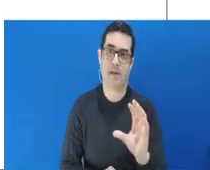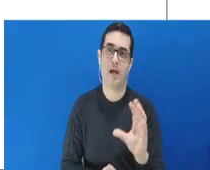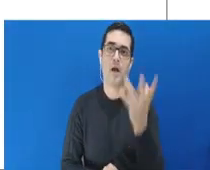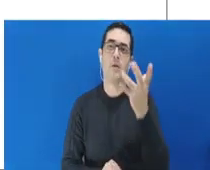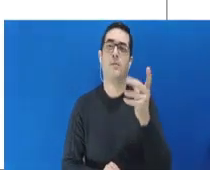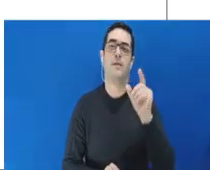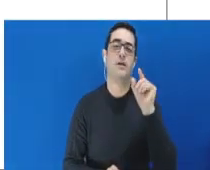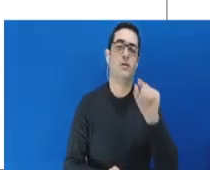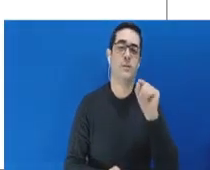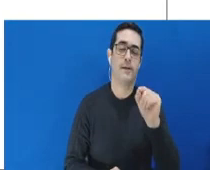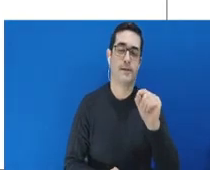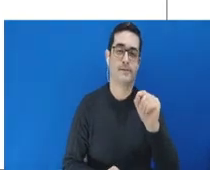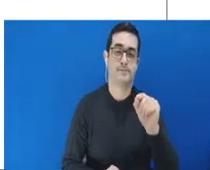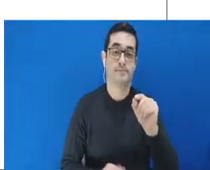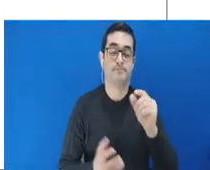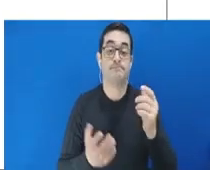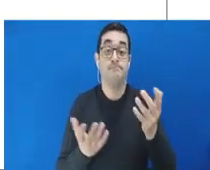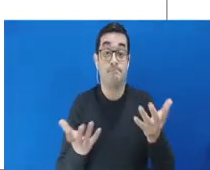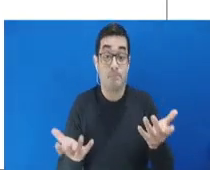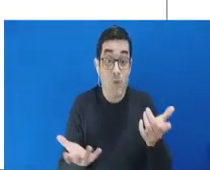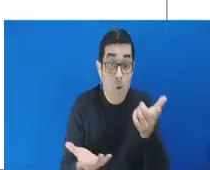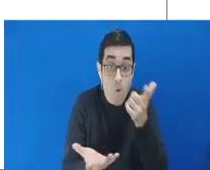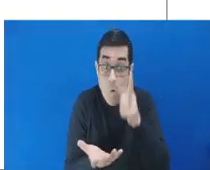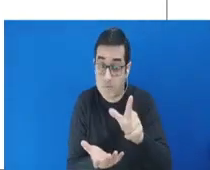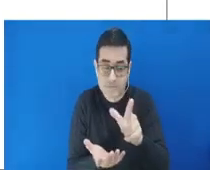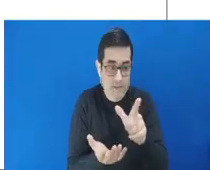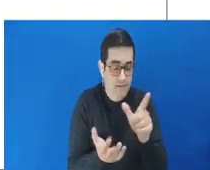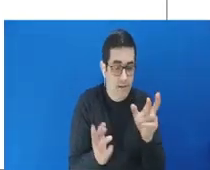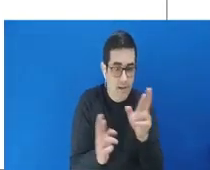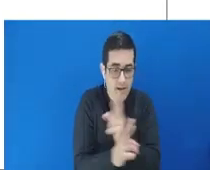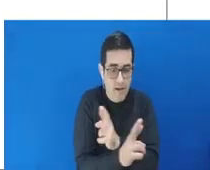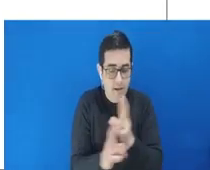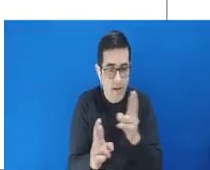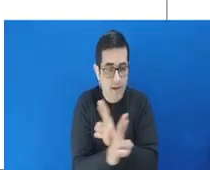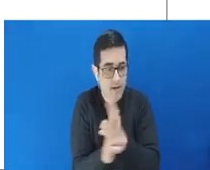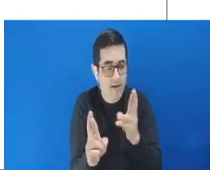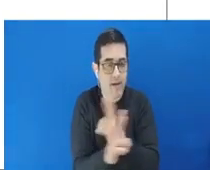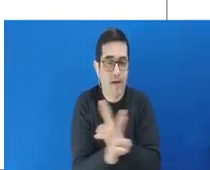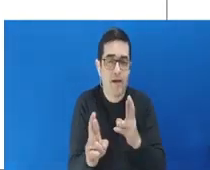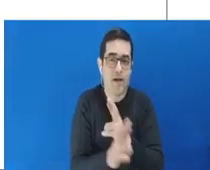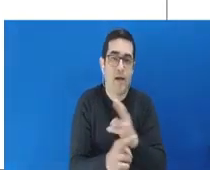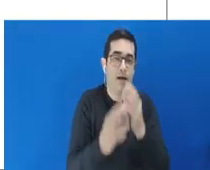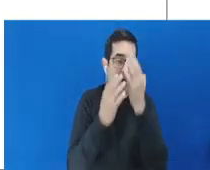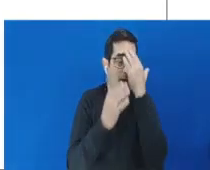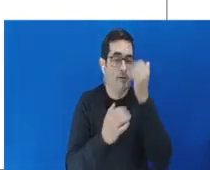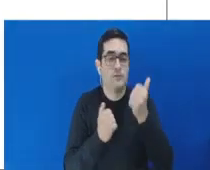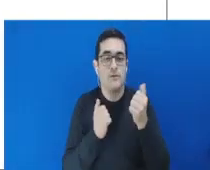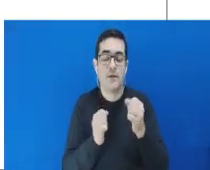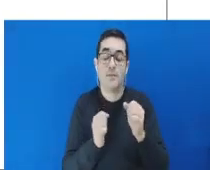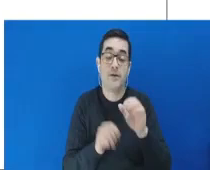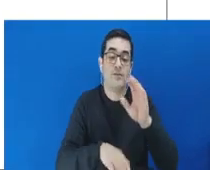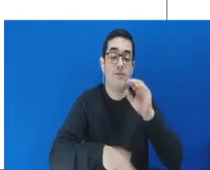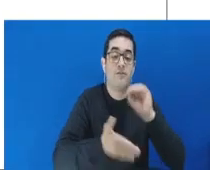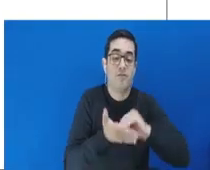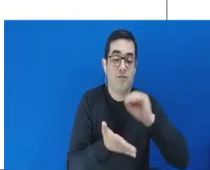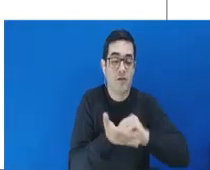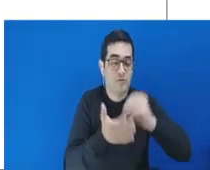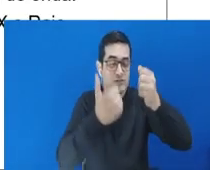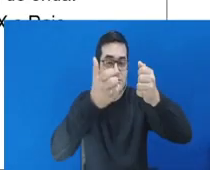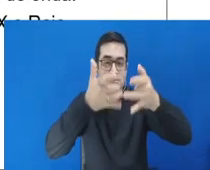ele consegue fazer relações, mas ainda não explica, né, esse efeito da